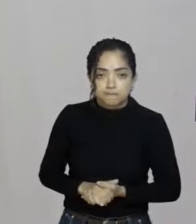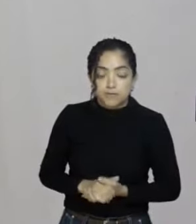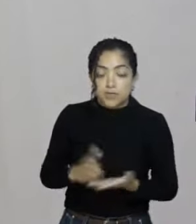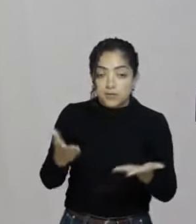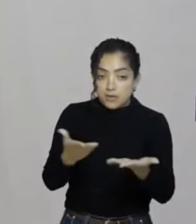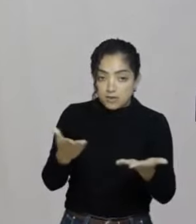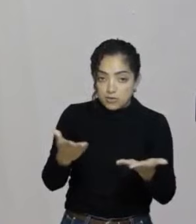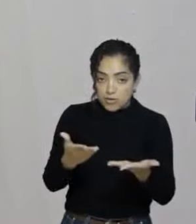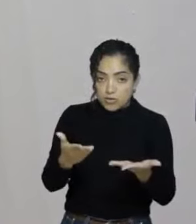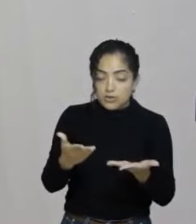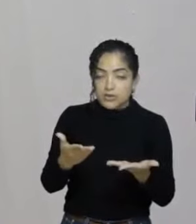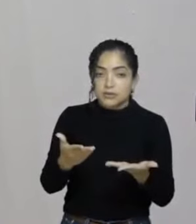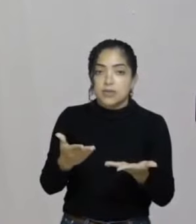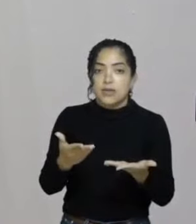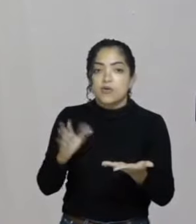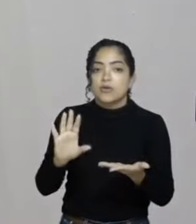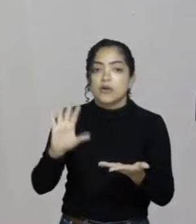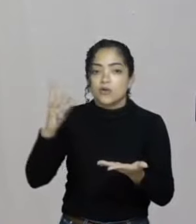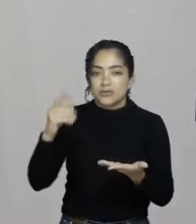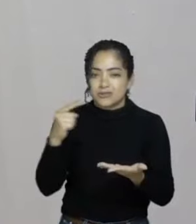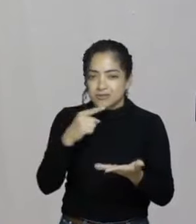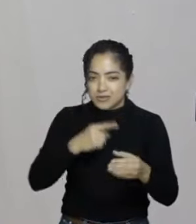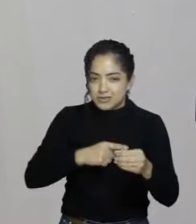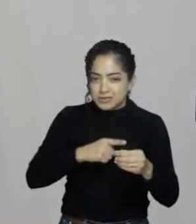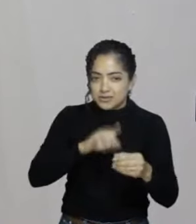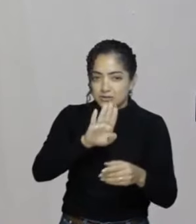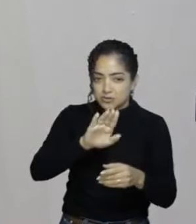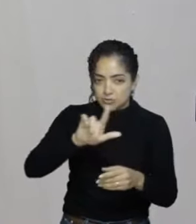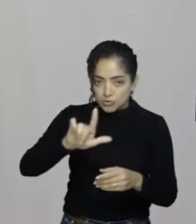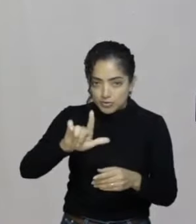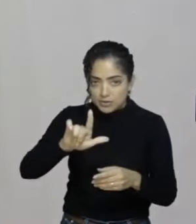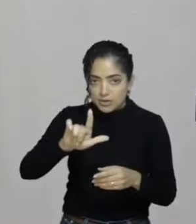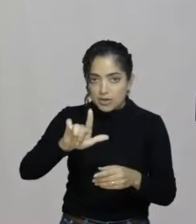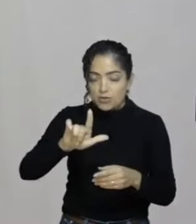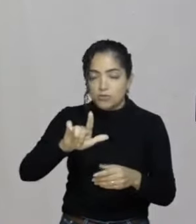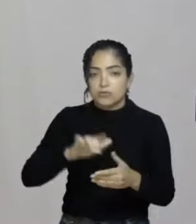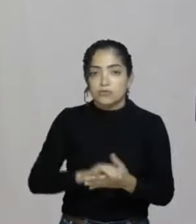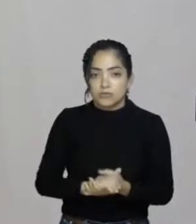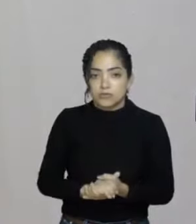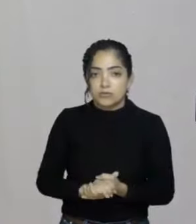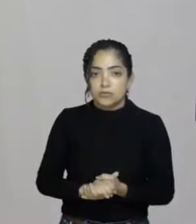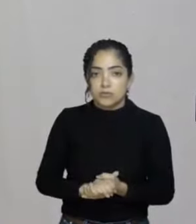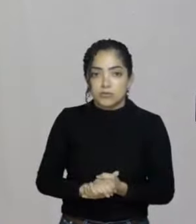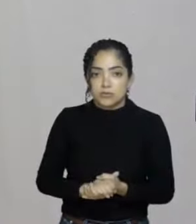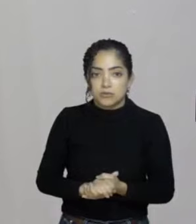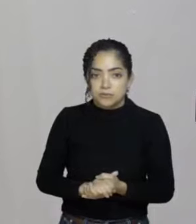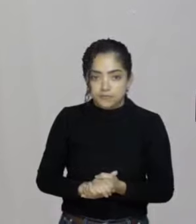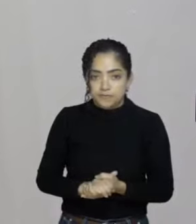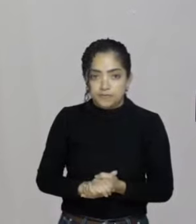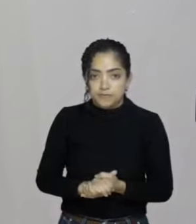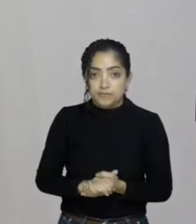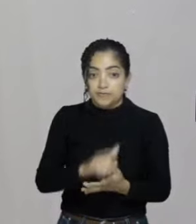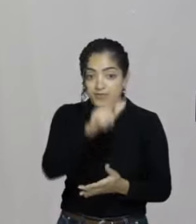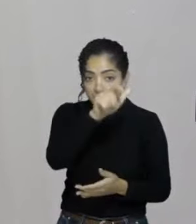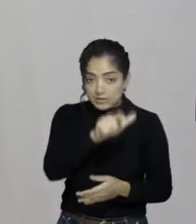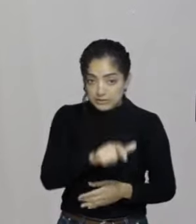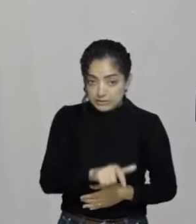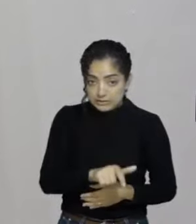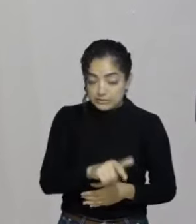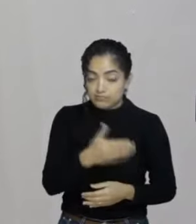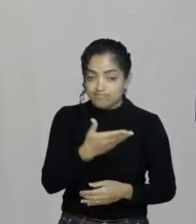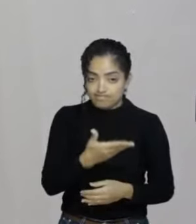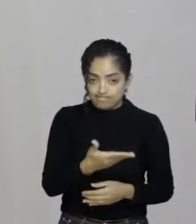mais recentemente inclusive Aquele caso de Blumenau terrível onde esse tipo de cidadão se é assim que a gente pode